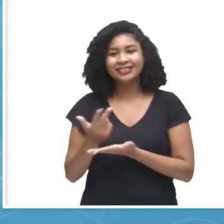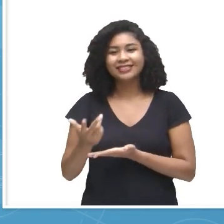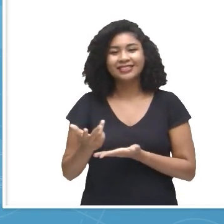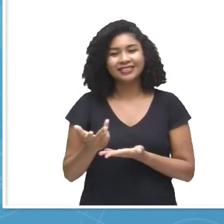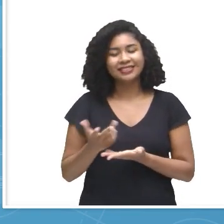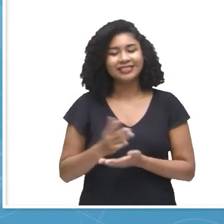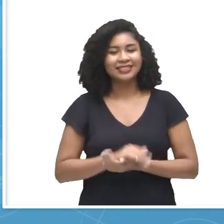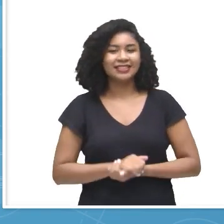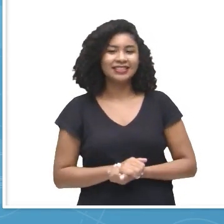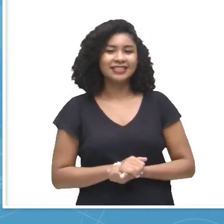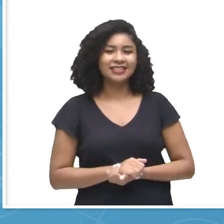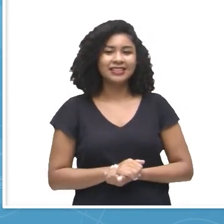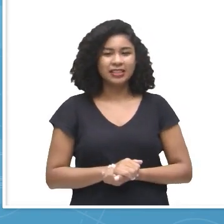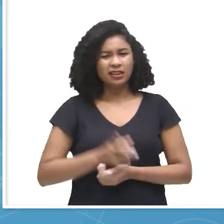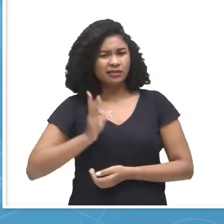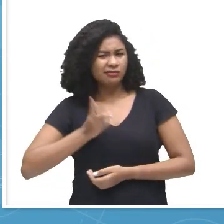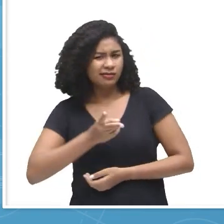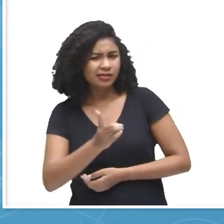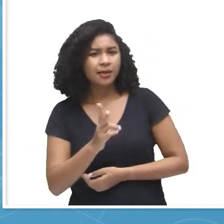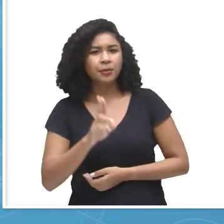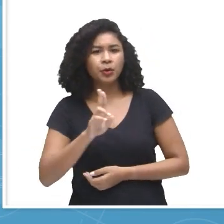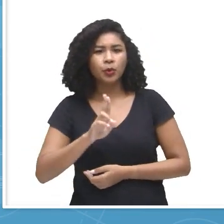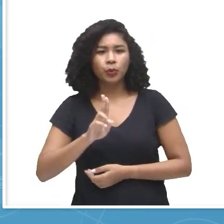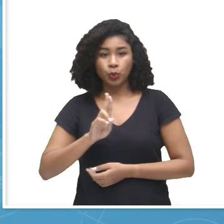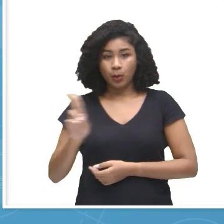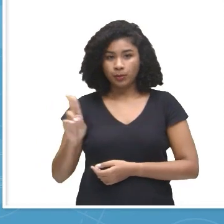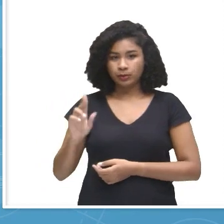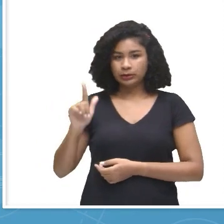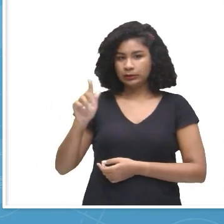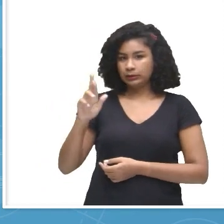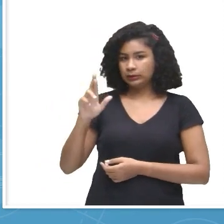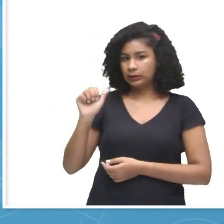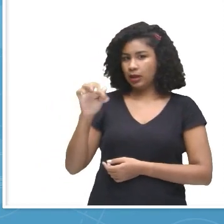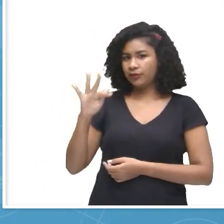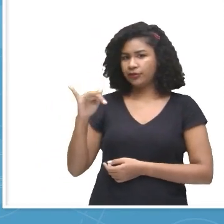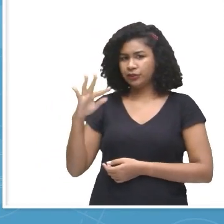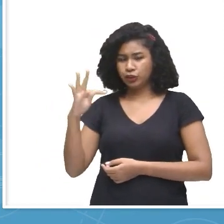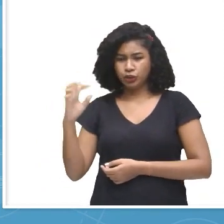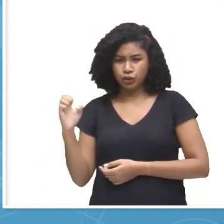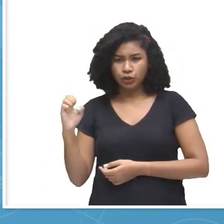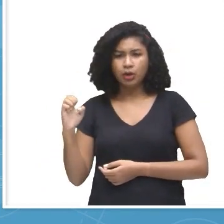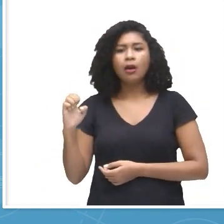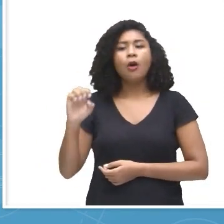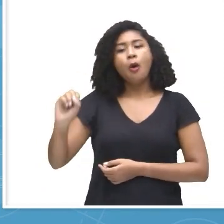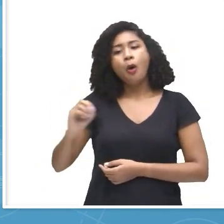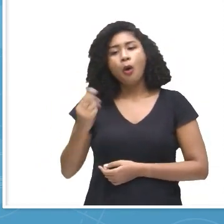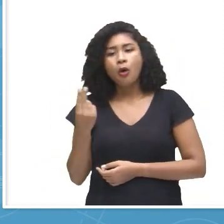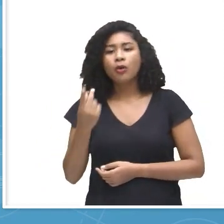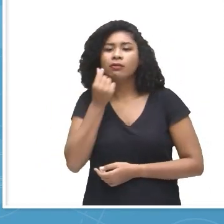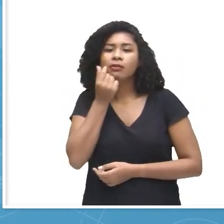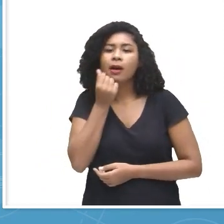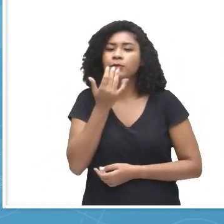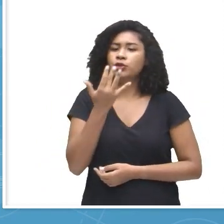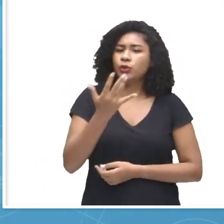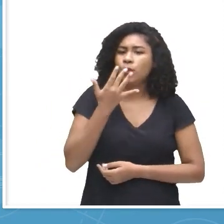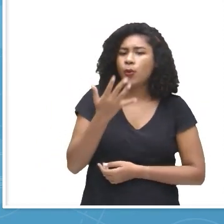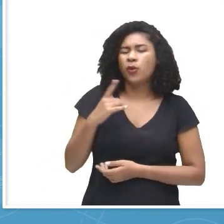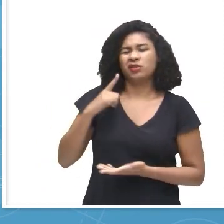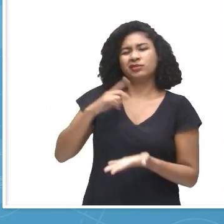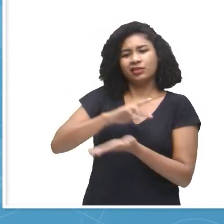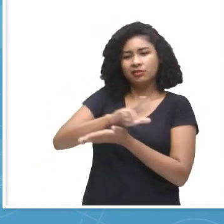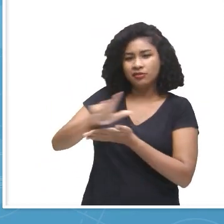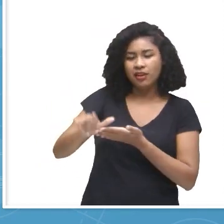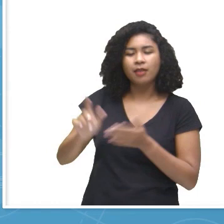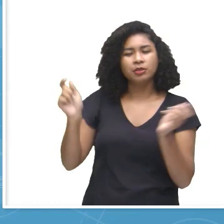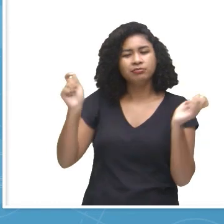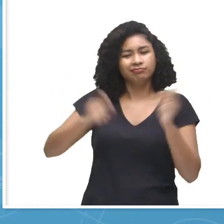comum, Que a gente faz lápis, grafite, que é esse lápis de escrever, o lápis de cor. Então, como é que a gente consegue